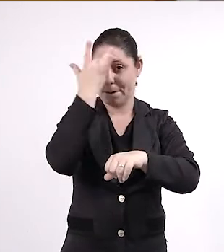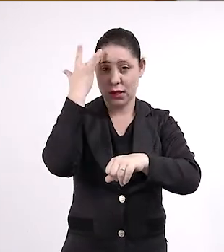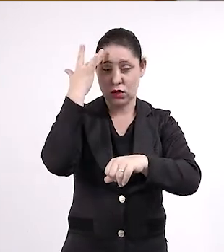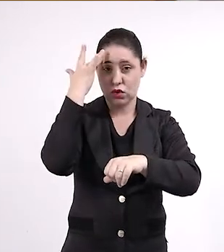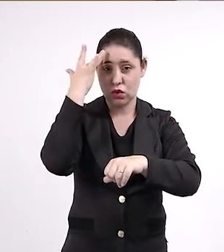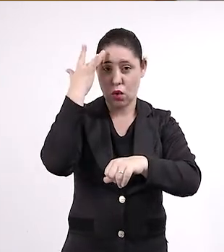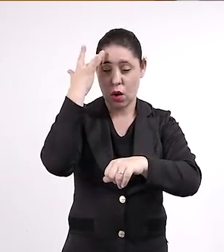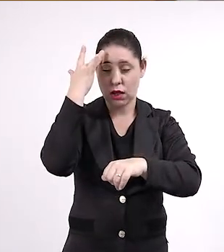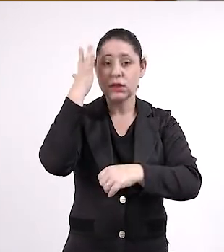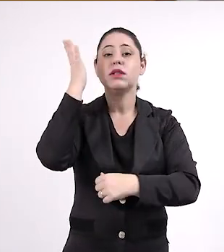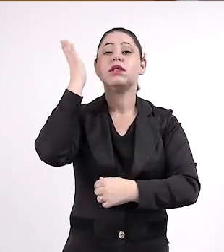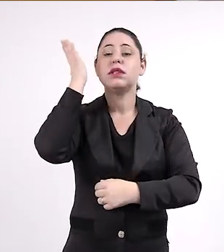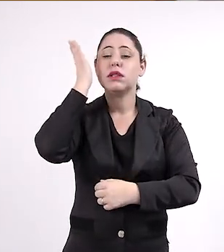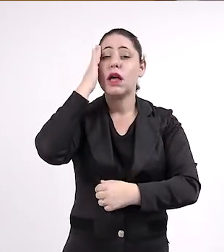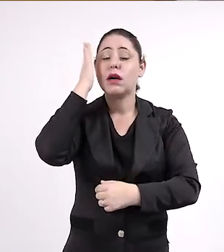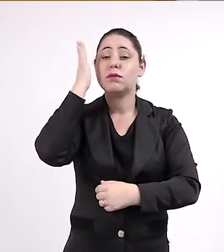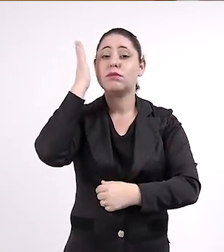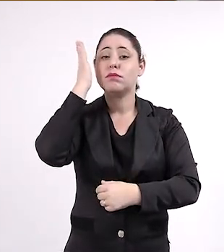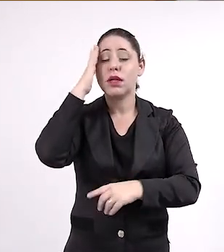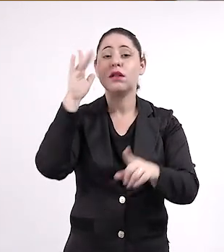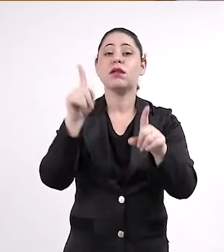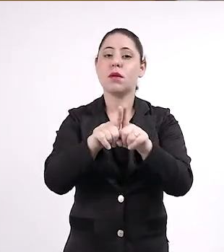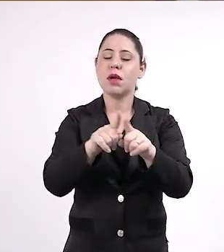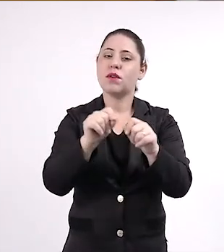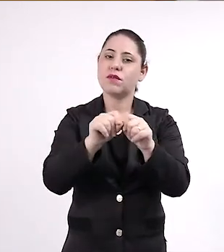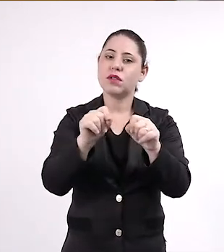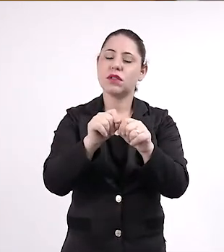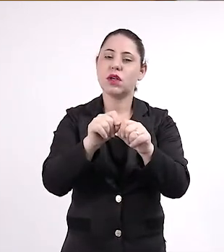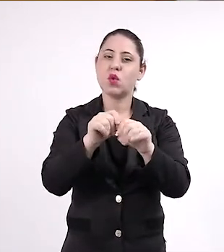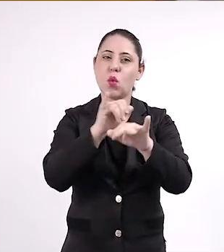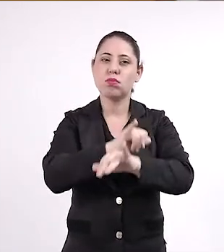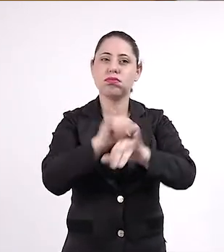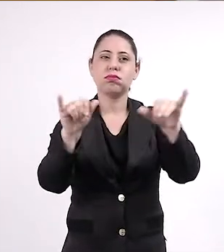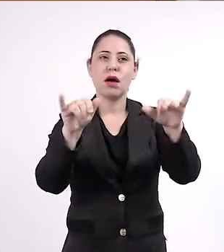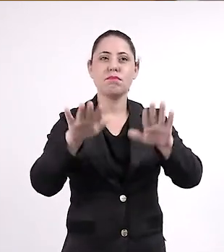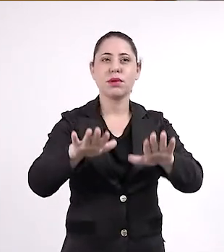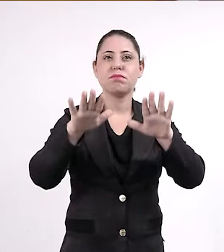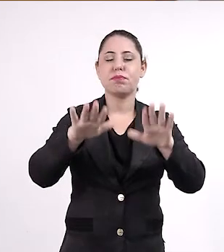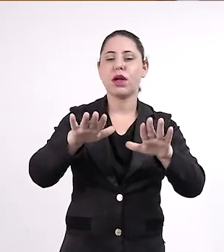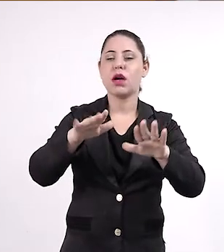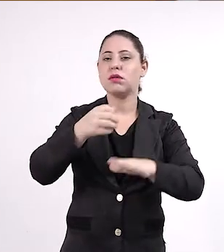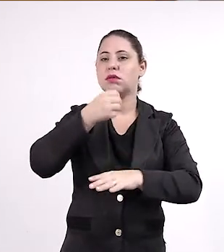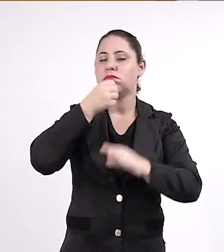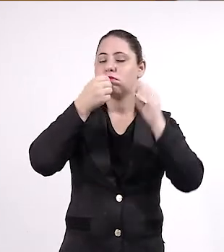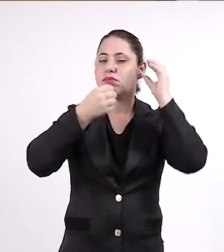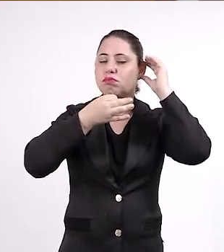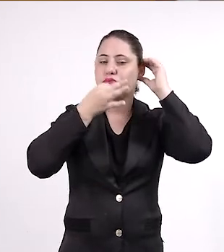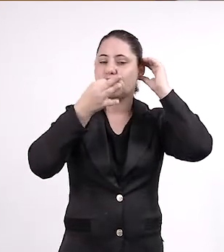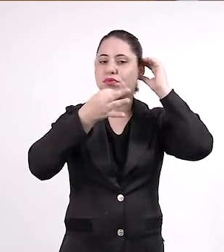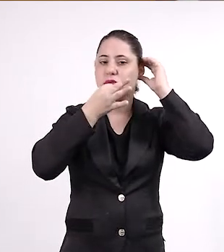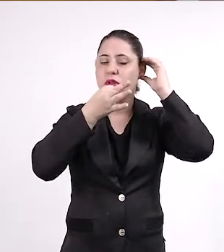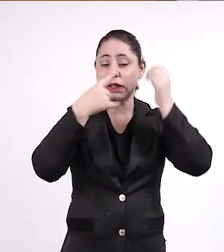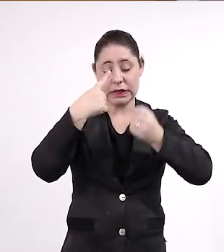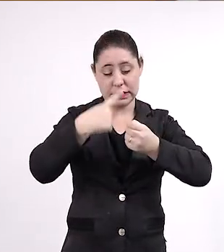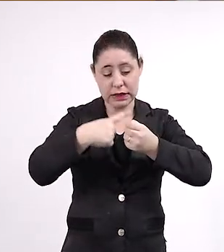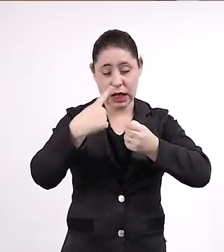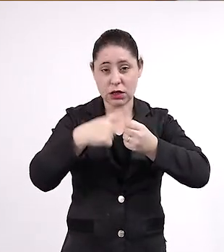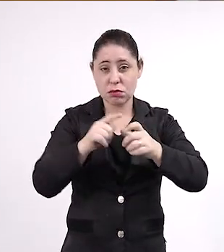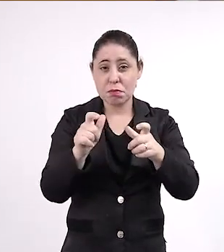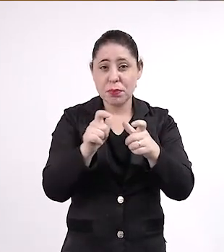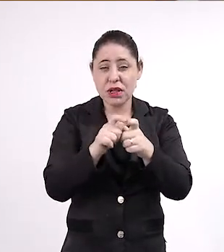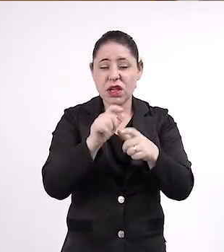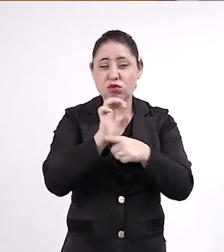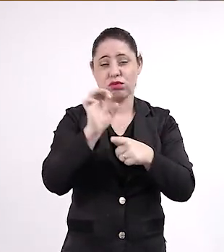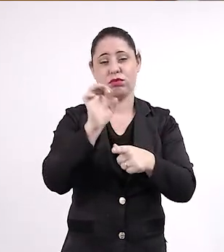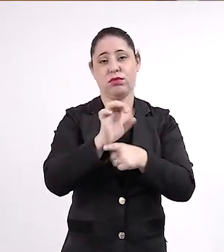vez mais as pessoas tomem conhecimento. Estamos ainda fazendo uma campanha junto a rádios, principalmente no interior do